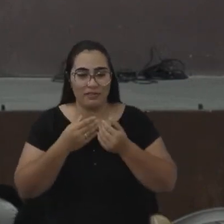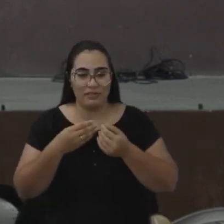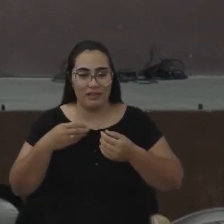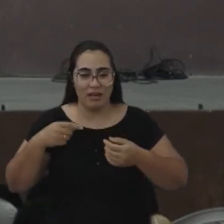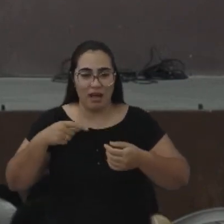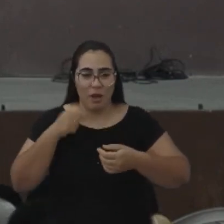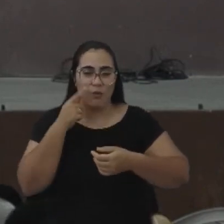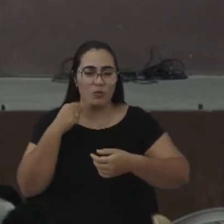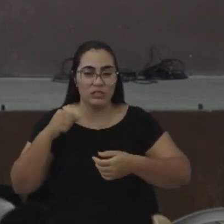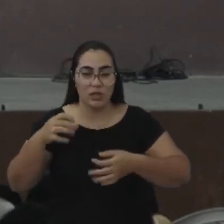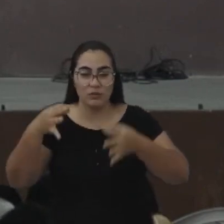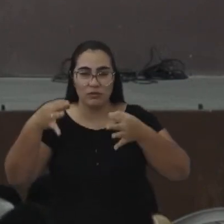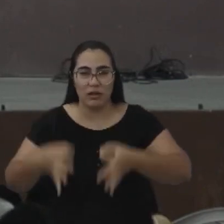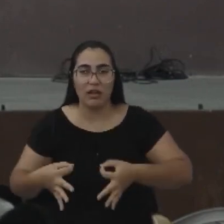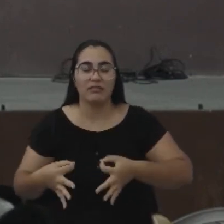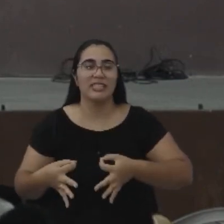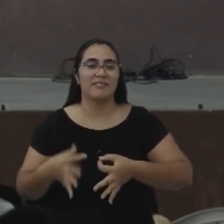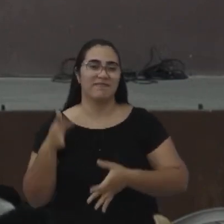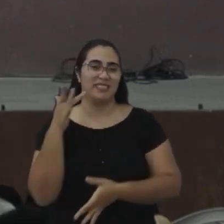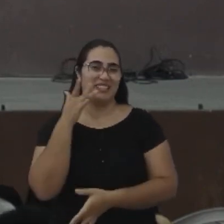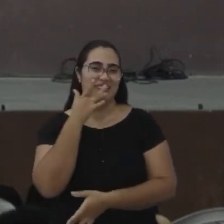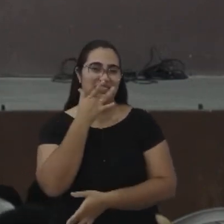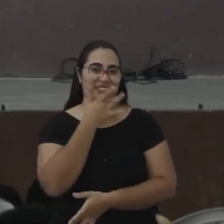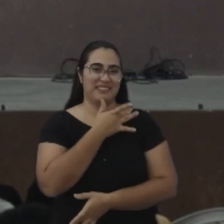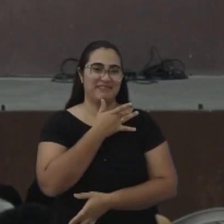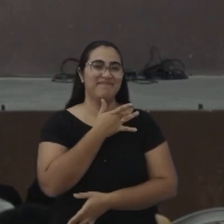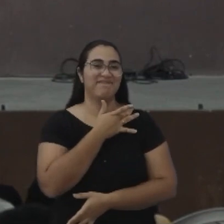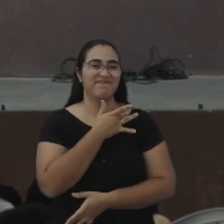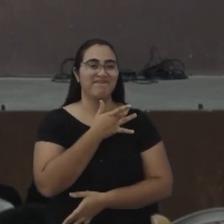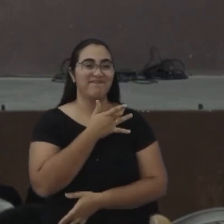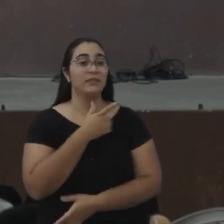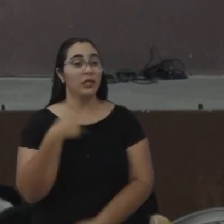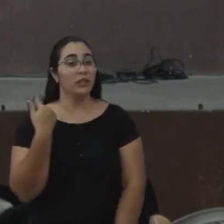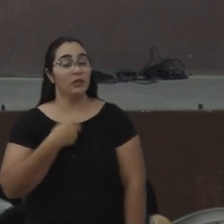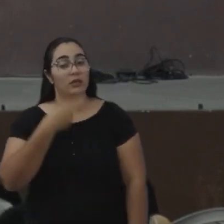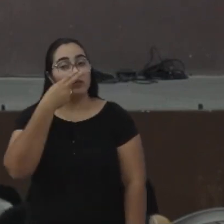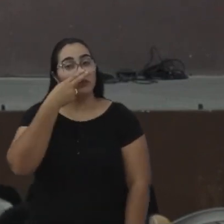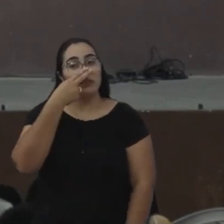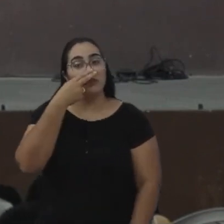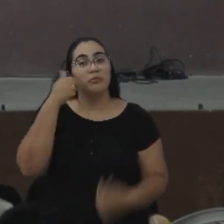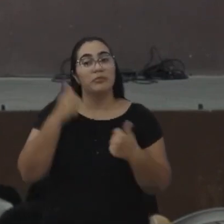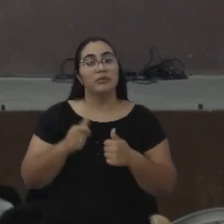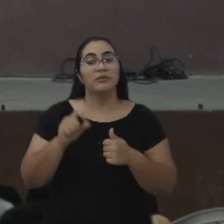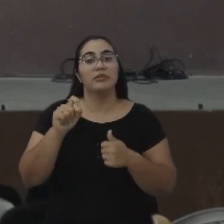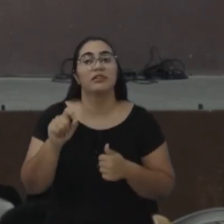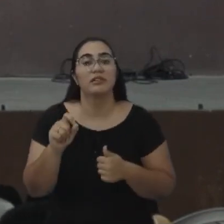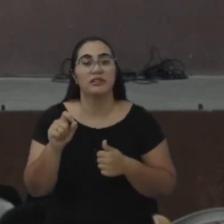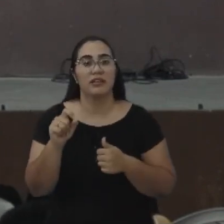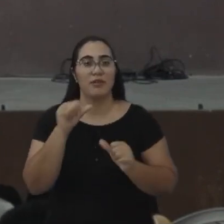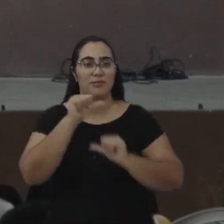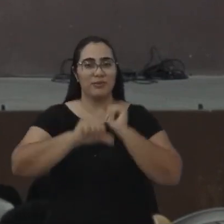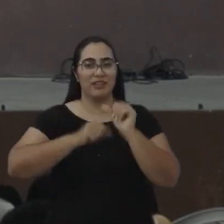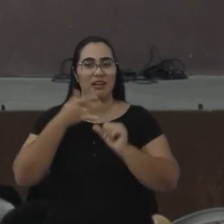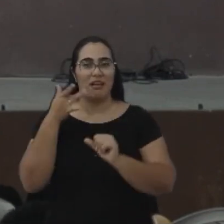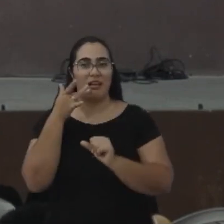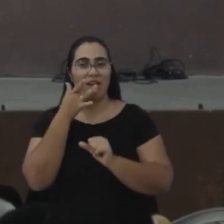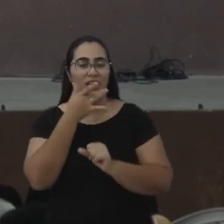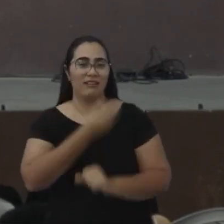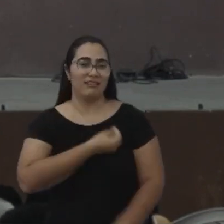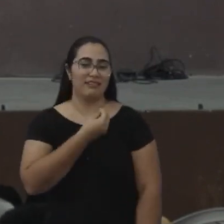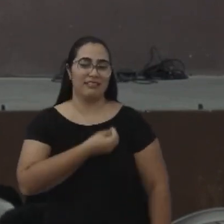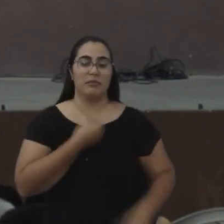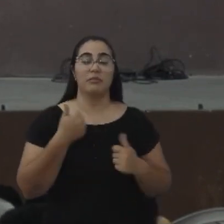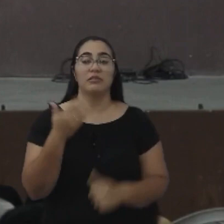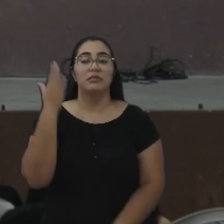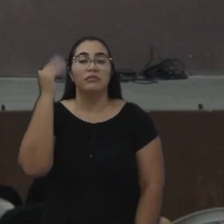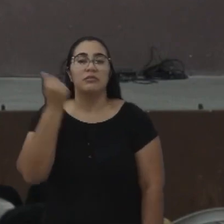sabor. O cristão, nós somos elementos que precisam dar sabor à vida. Nós precisamos saber